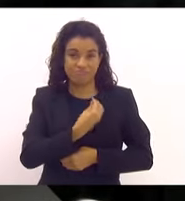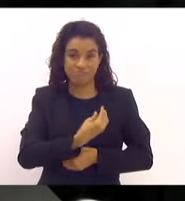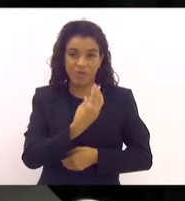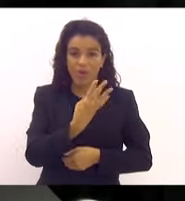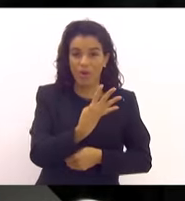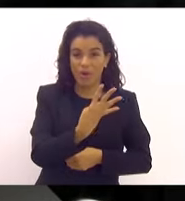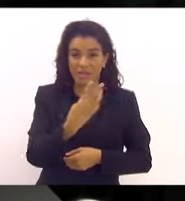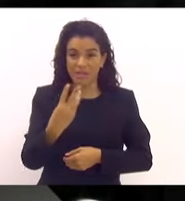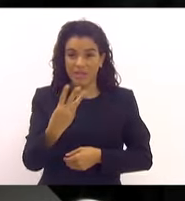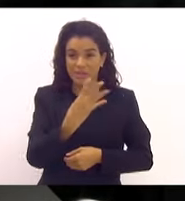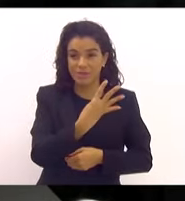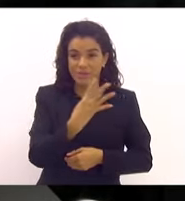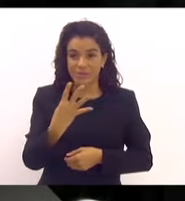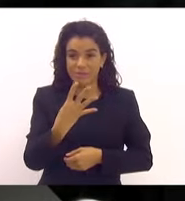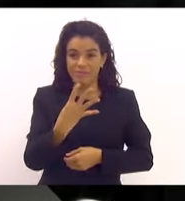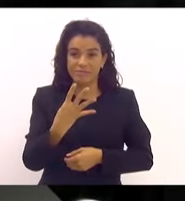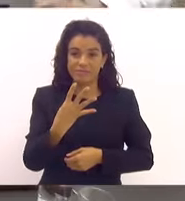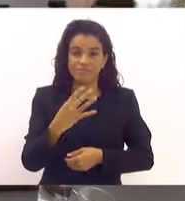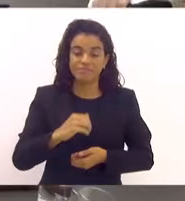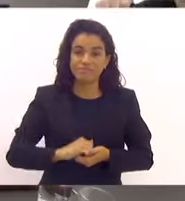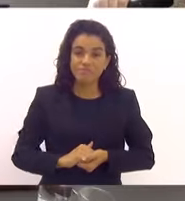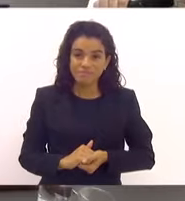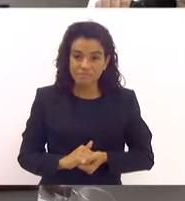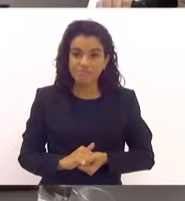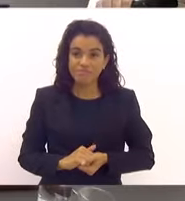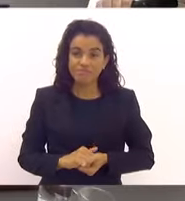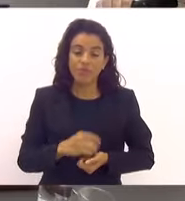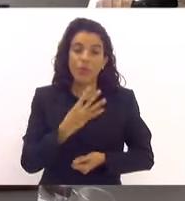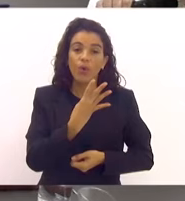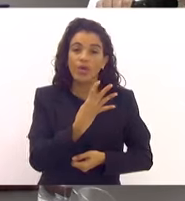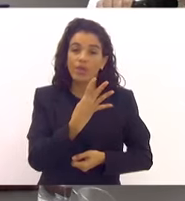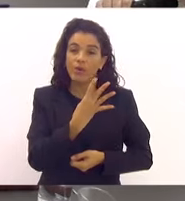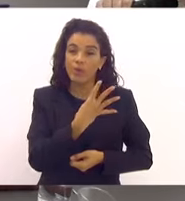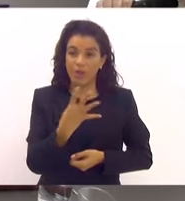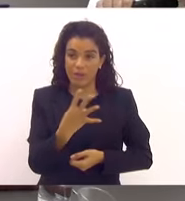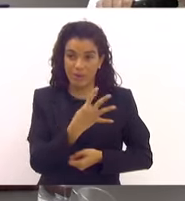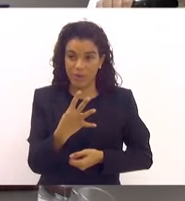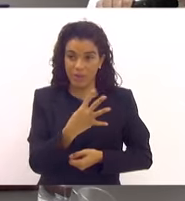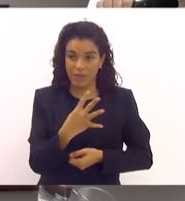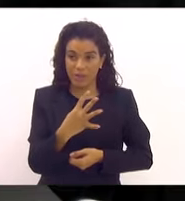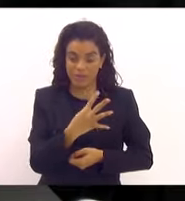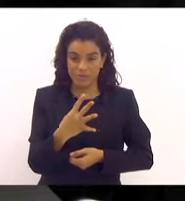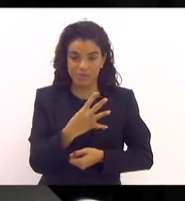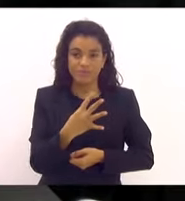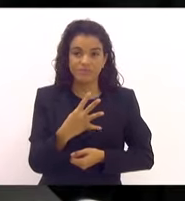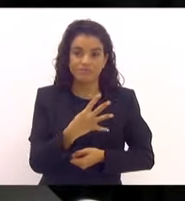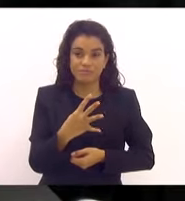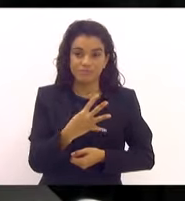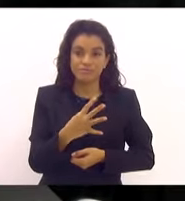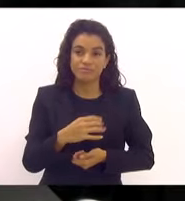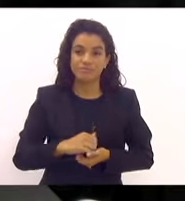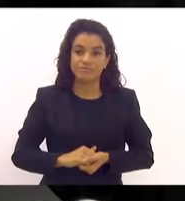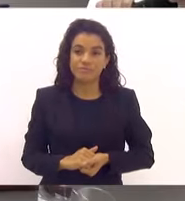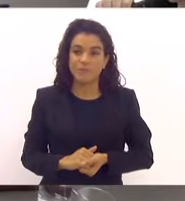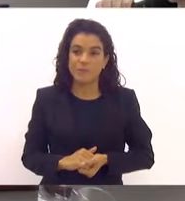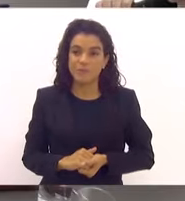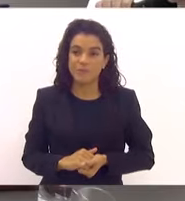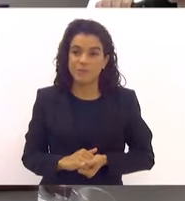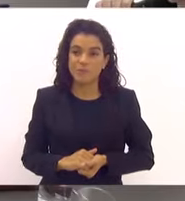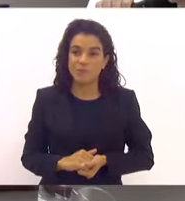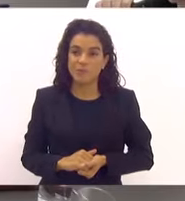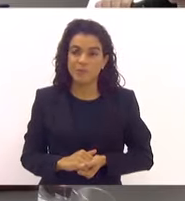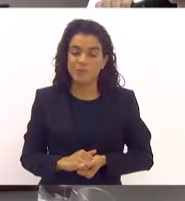43 certo. E 44. 45 eu acabei de fazer. 43 já foi, agora o 44. Então, desculpa, então o 44 e então, o. Então, vamos chamar, respeitar aqui 5. A ordem.